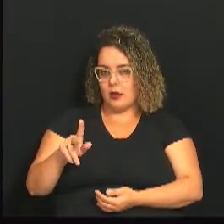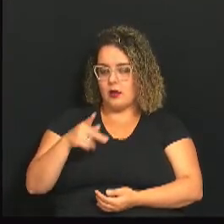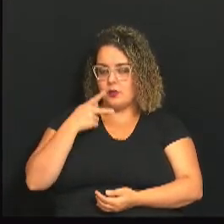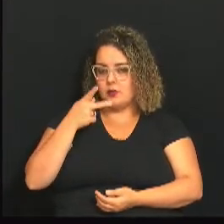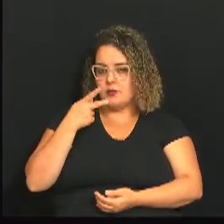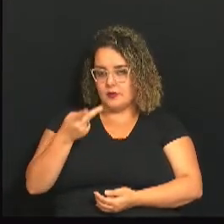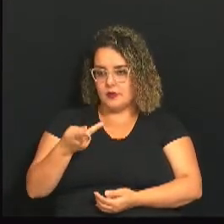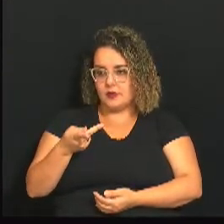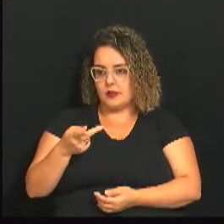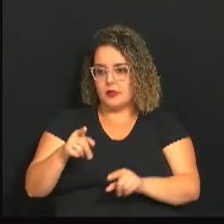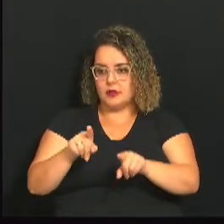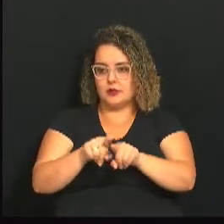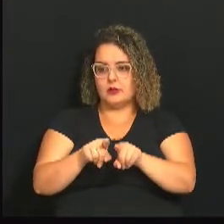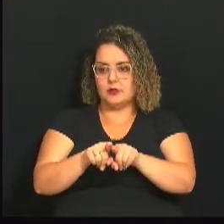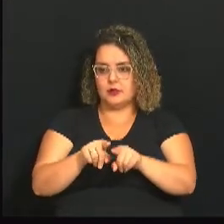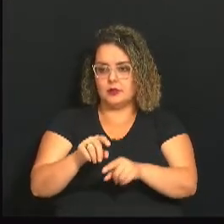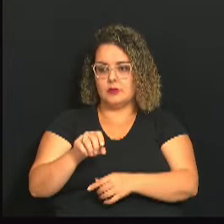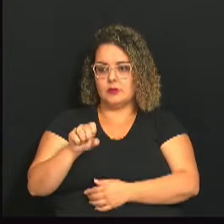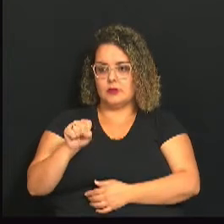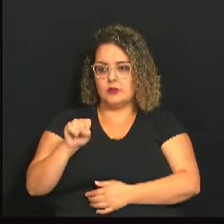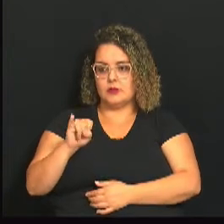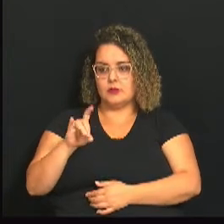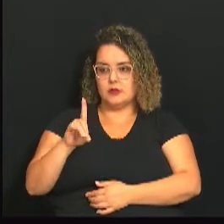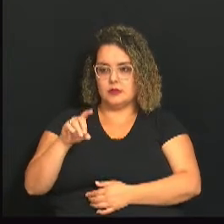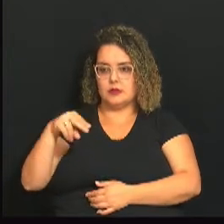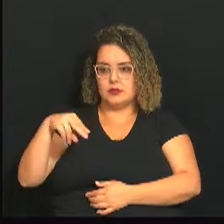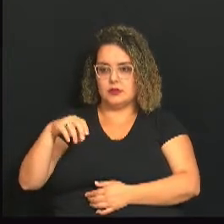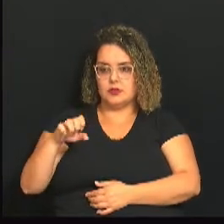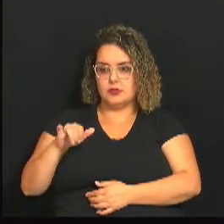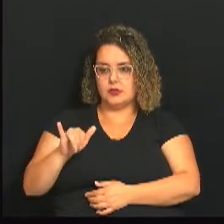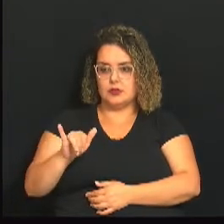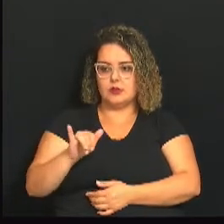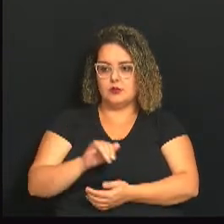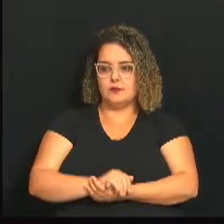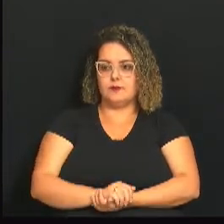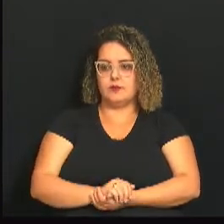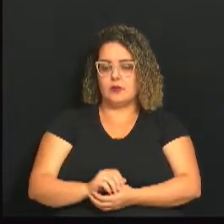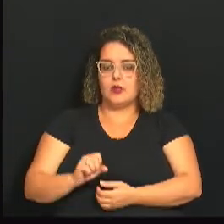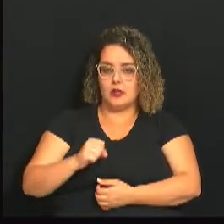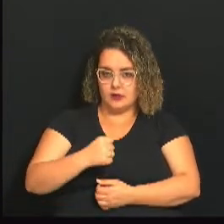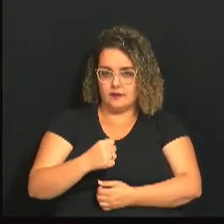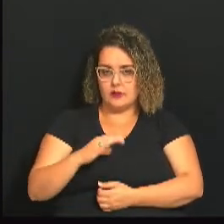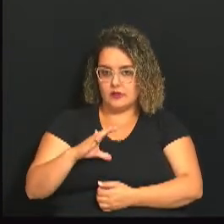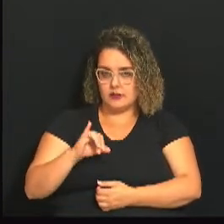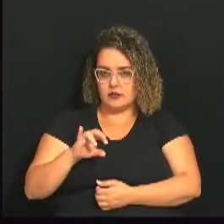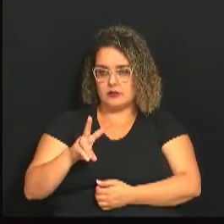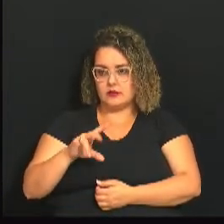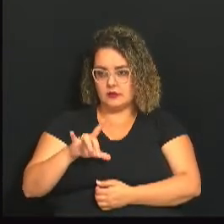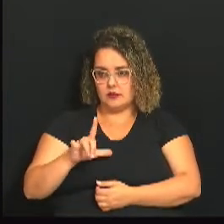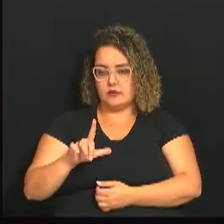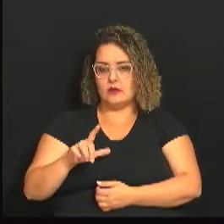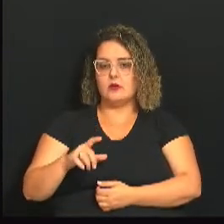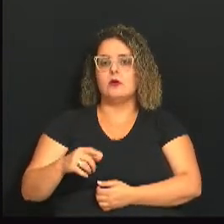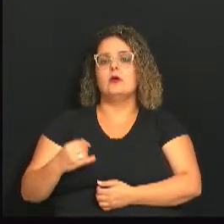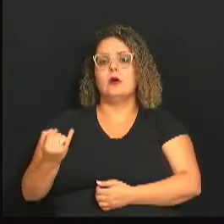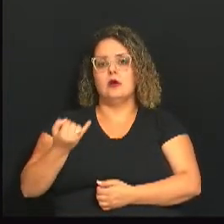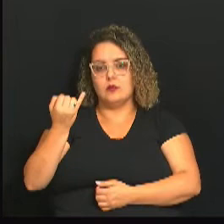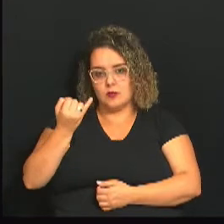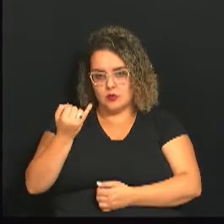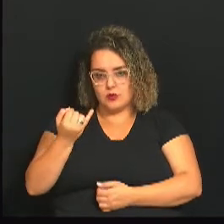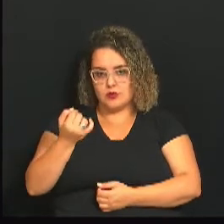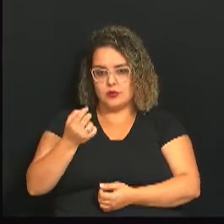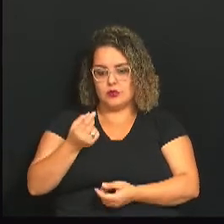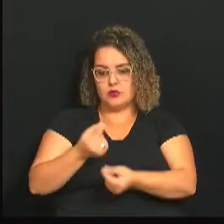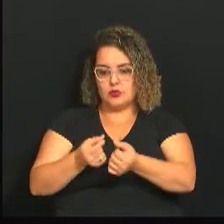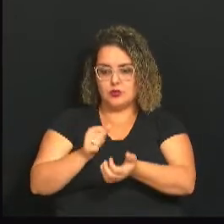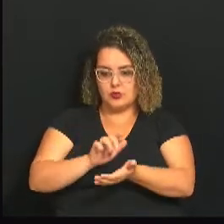comentado pelo Sidney, né, da Defesa Civil, e é importante, é um investimento necessário. Nós